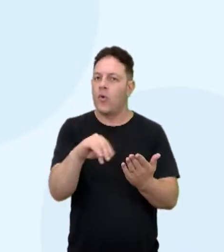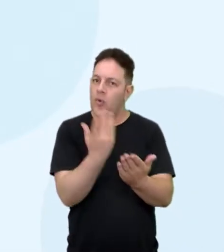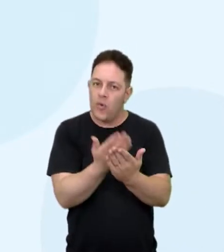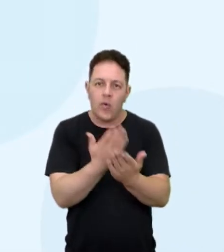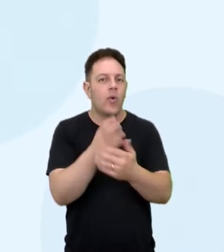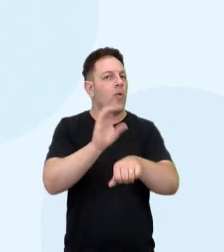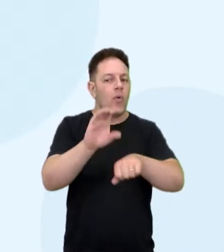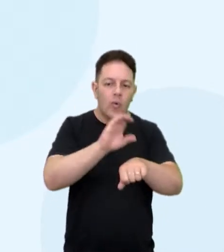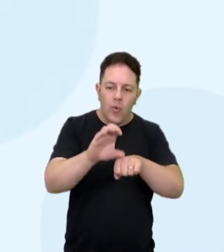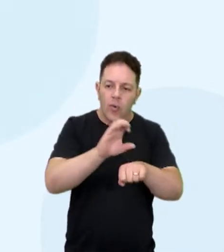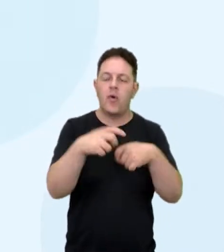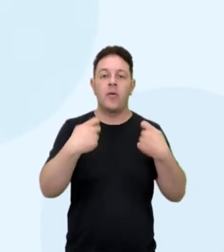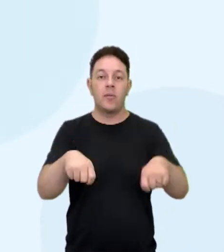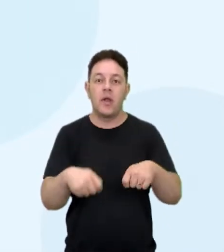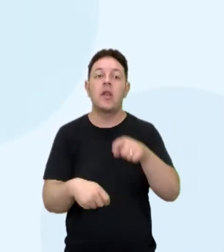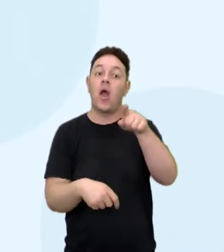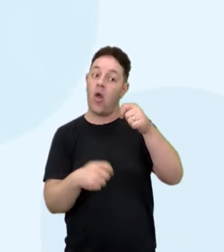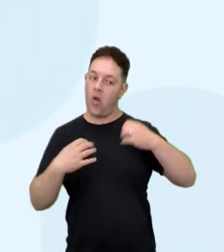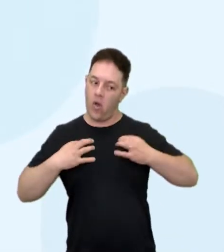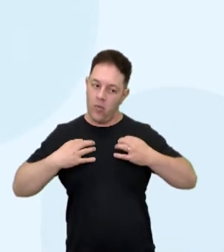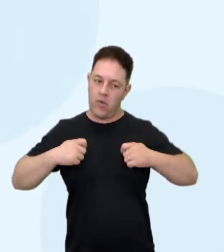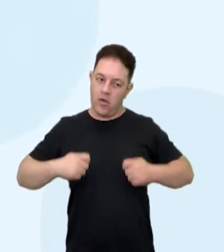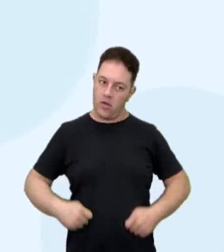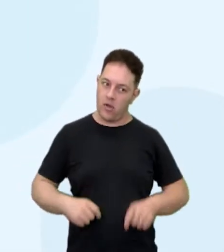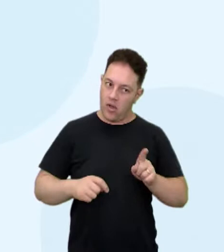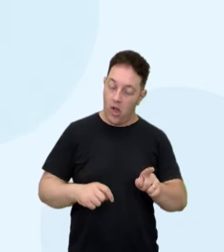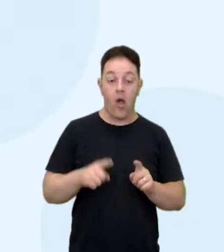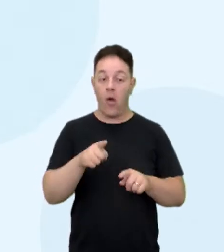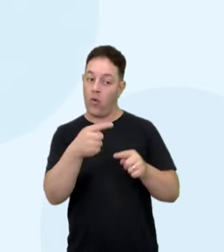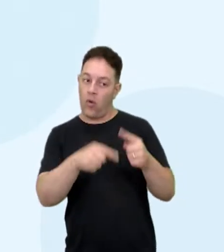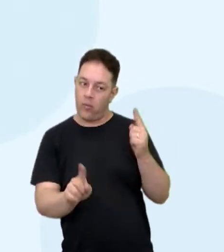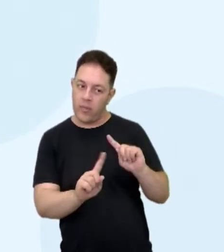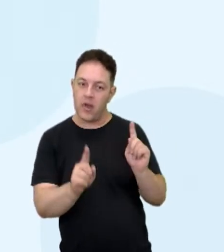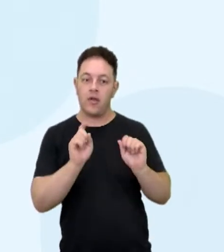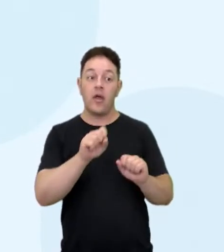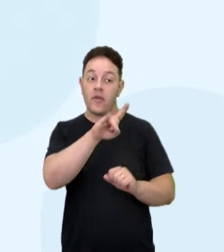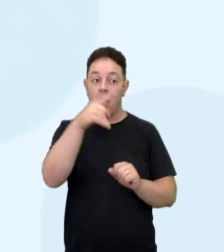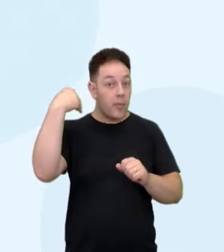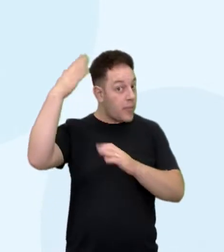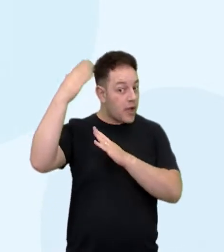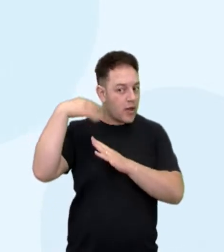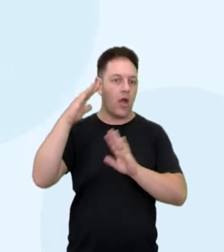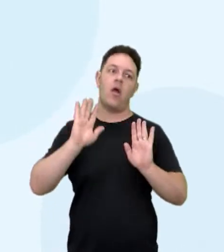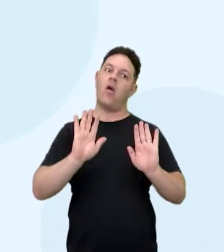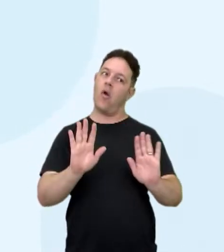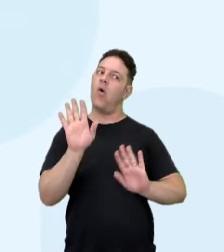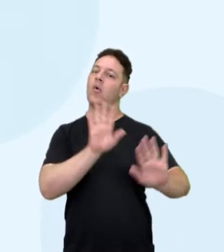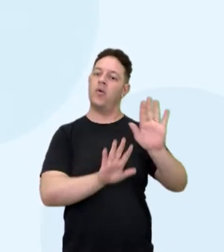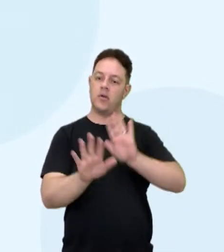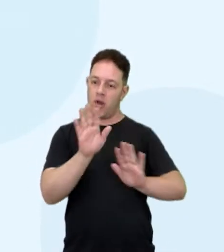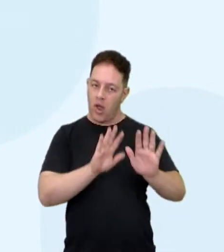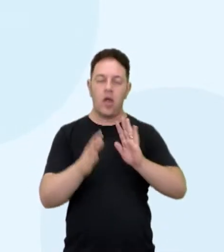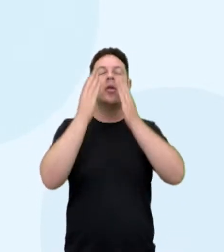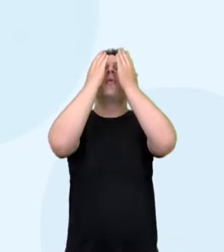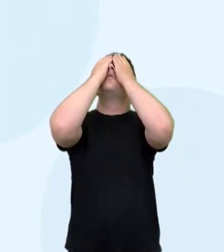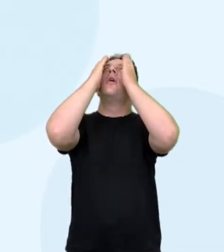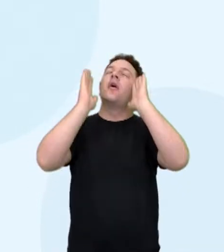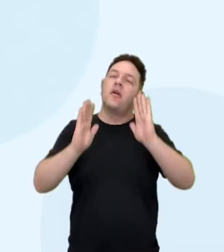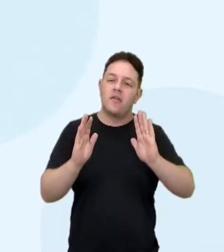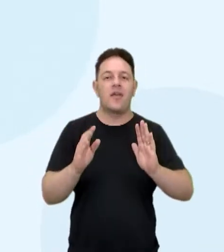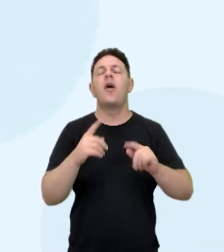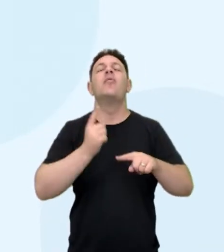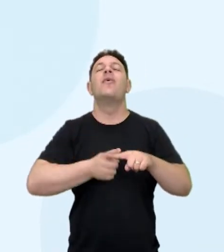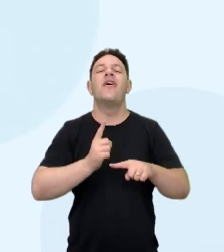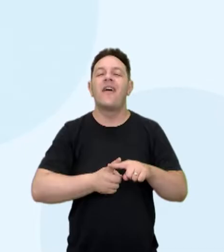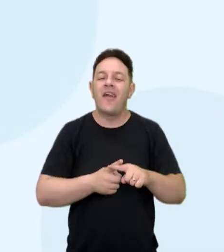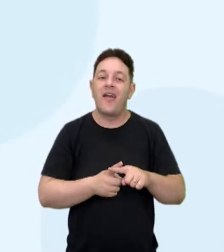cursinho. Você tem que se vestir assim, você tem que se vestir assado. Se você pinta o cabelo, meu Deus, Nossa Senhora, o mundo acabou. Por quê? Por